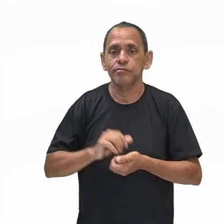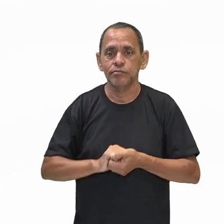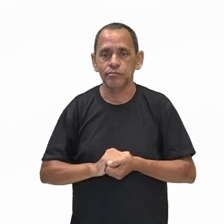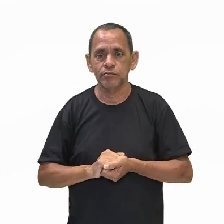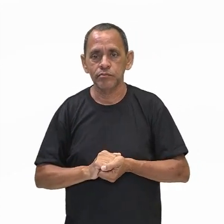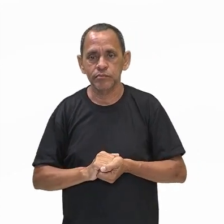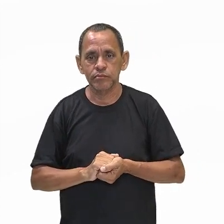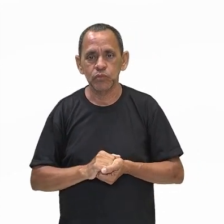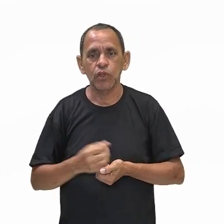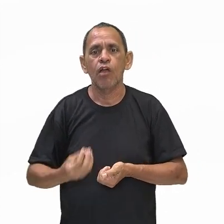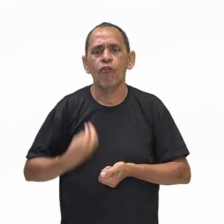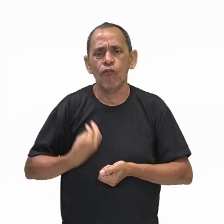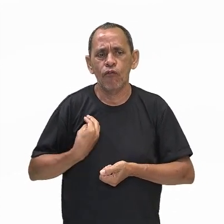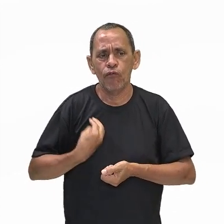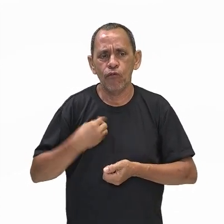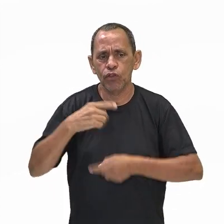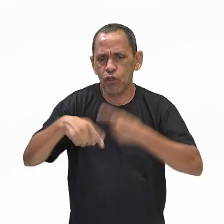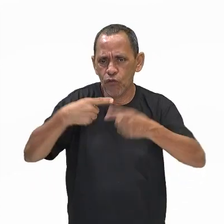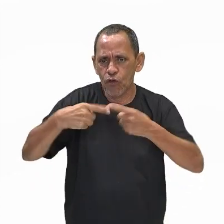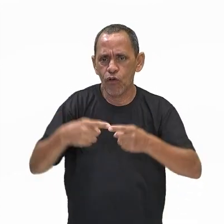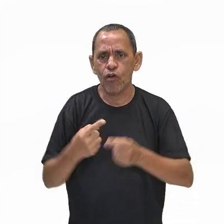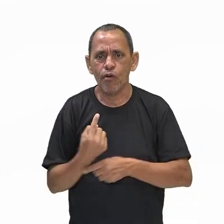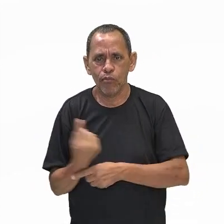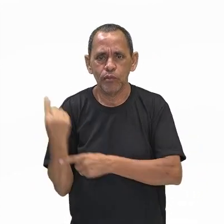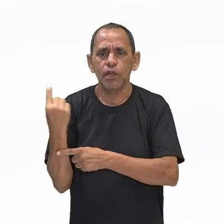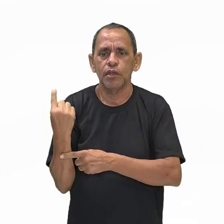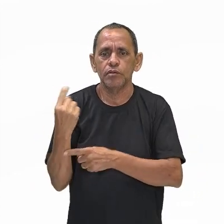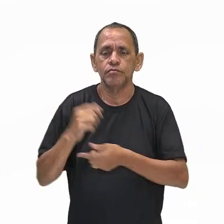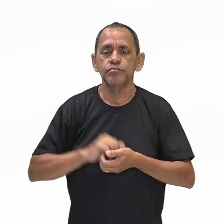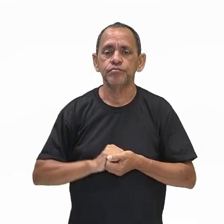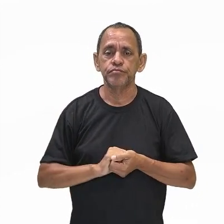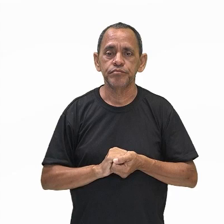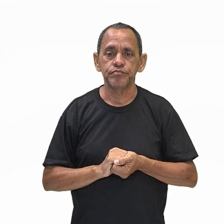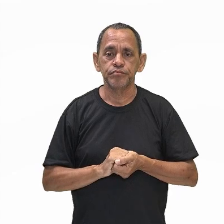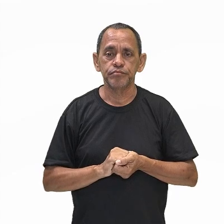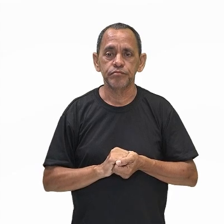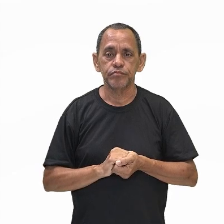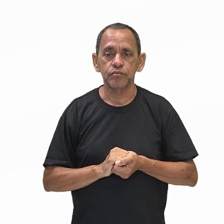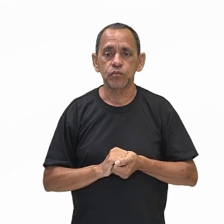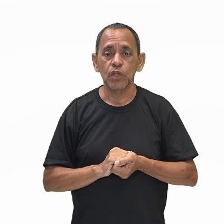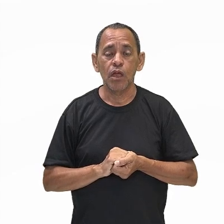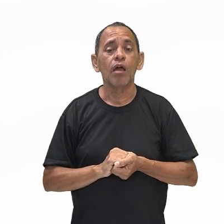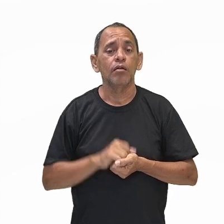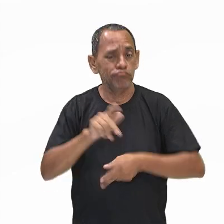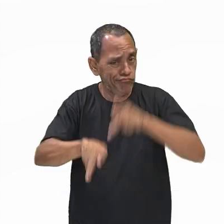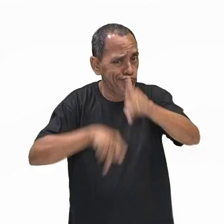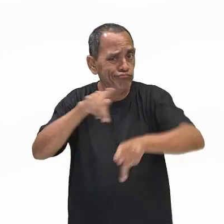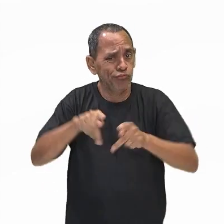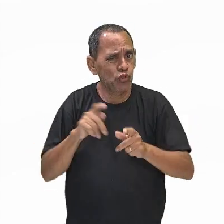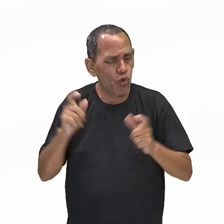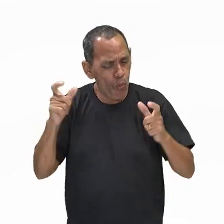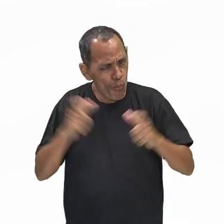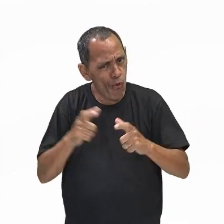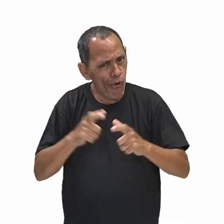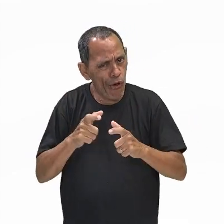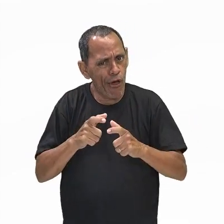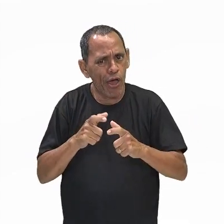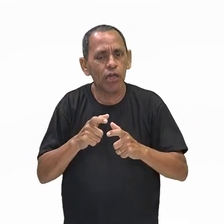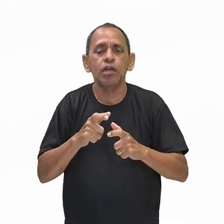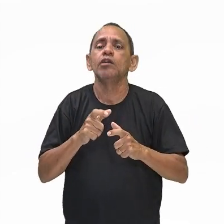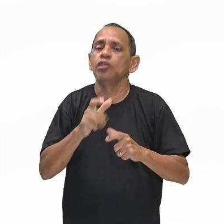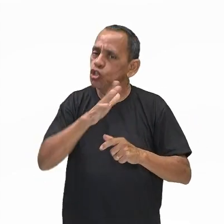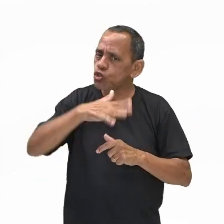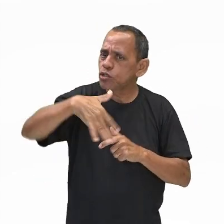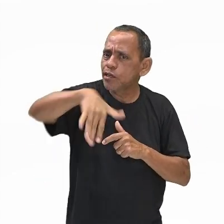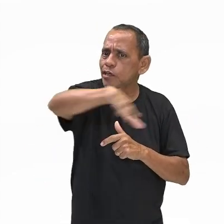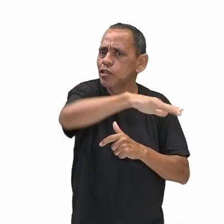3.941.175 habitantes em nosso território. Nós temos uma população pequena e um território muito grande, que faz com que a nossa